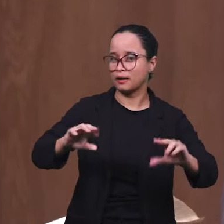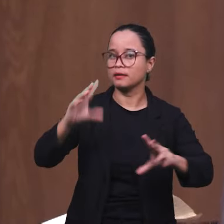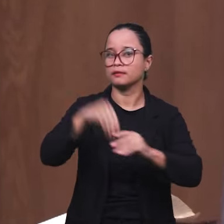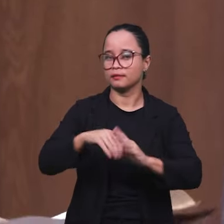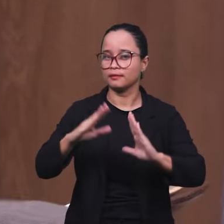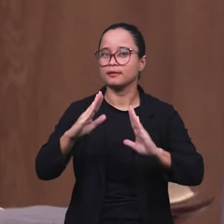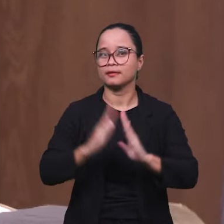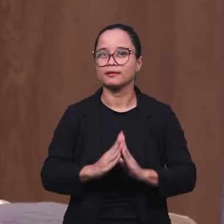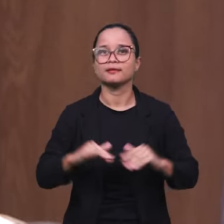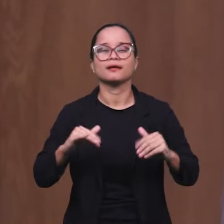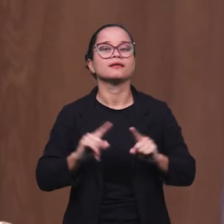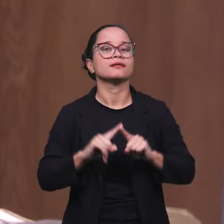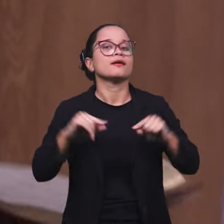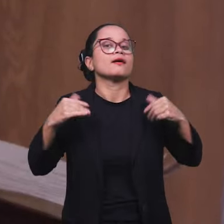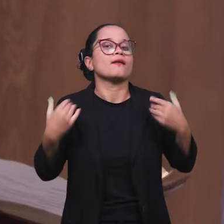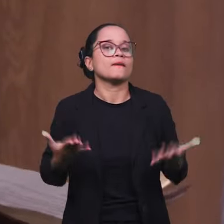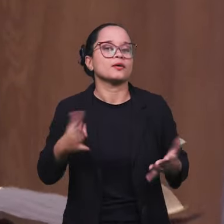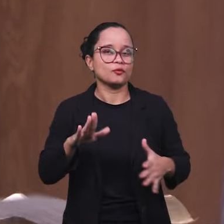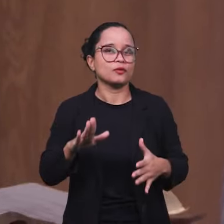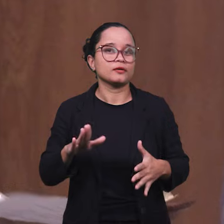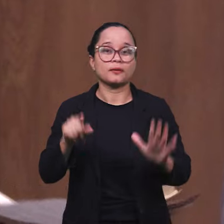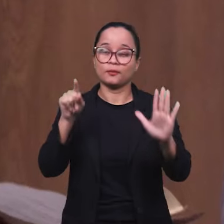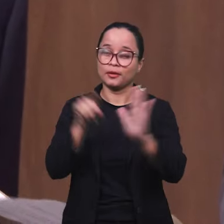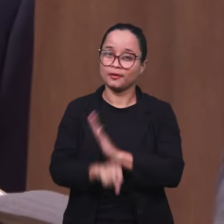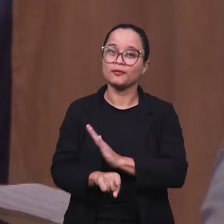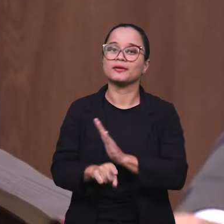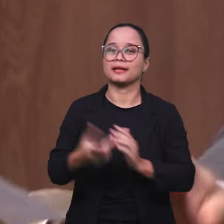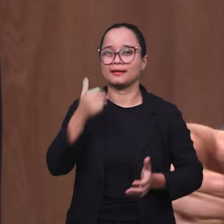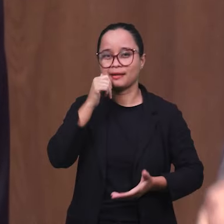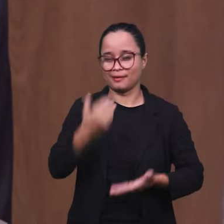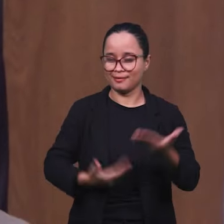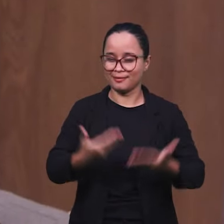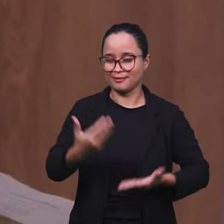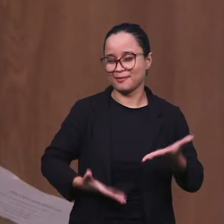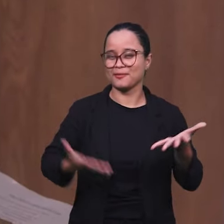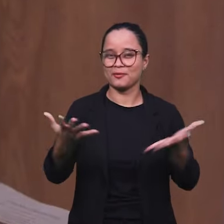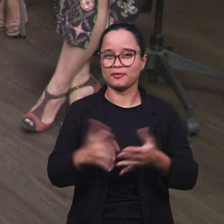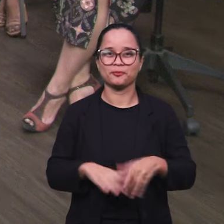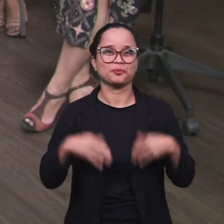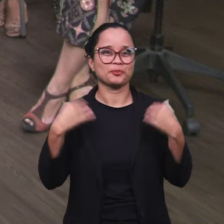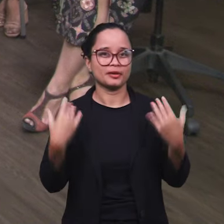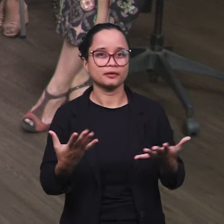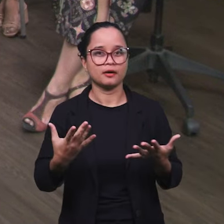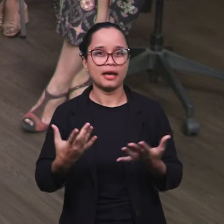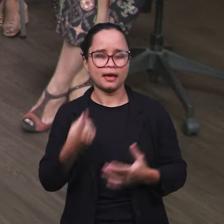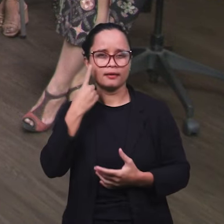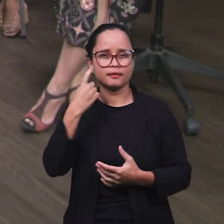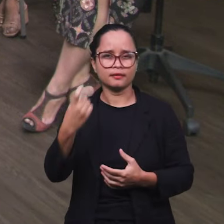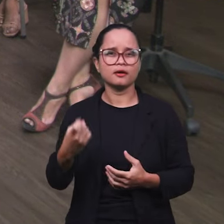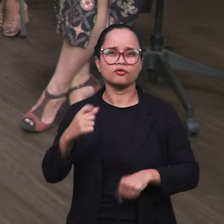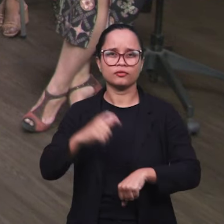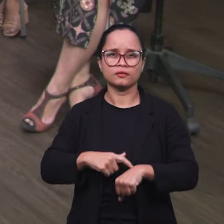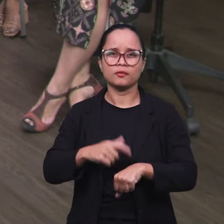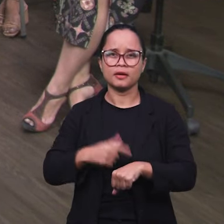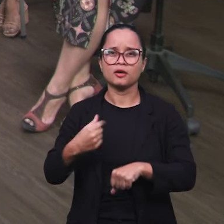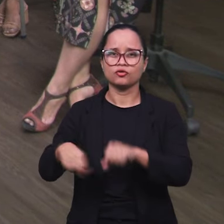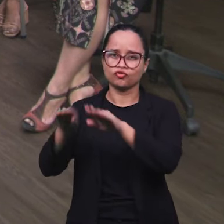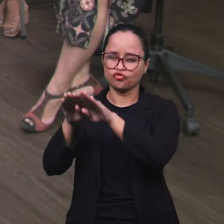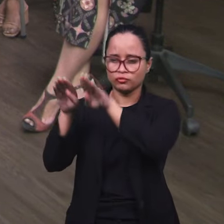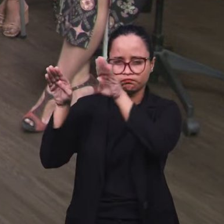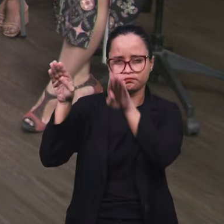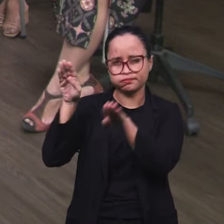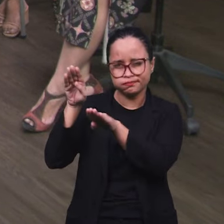voltar à submissão aqui, que é a pergunta da nossa irmã lá. Há um aspecto interessante sobre essa questão de submissão, Sim.